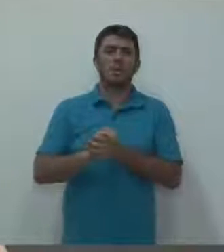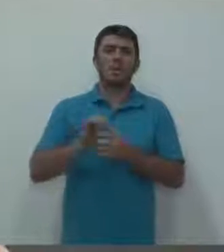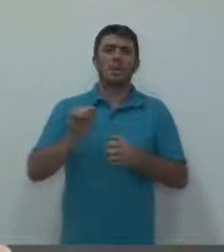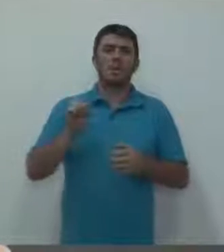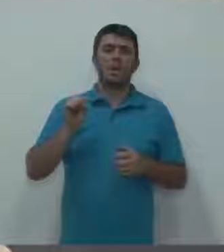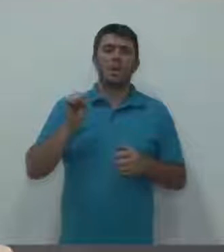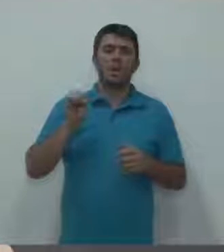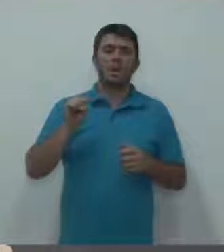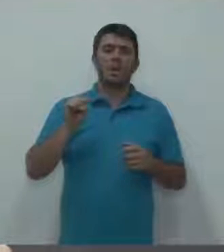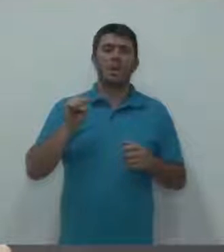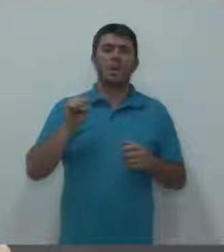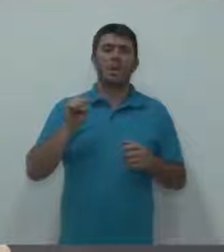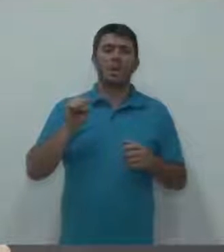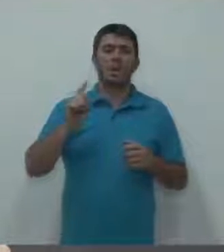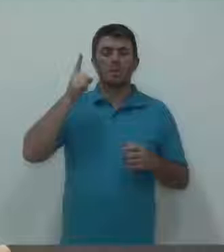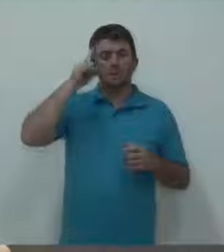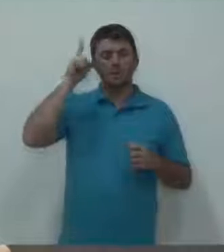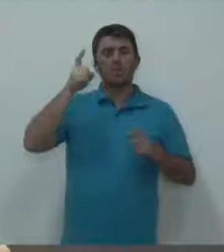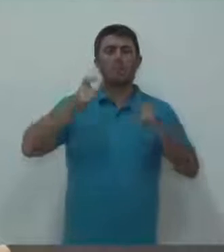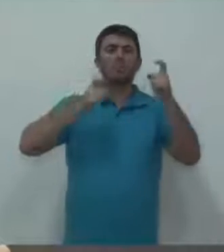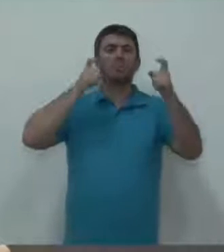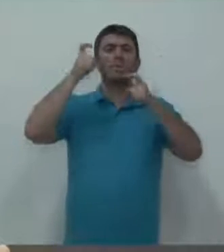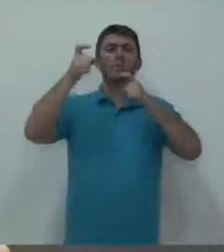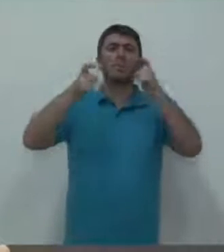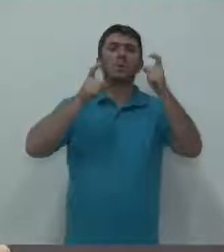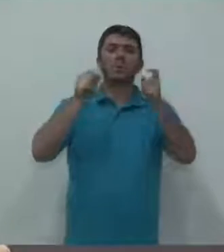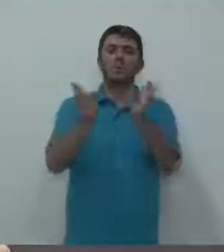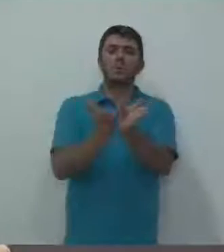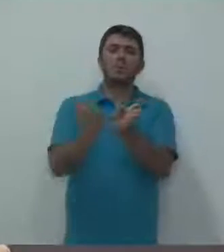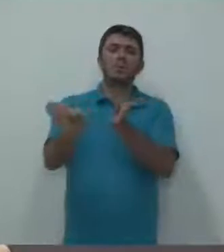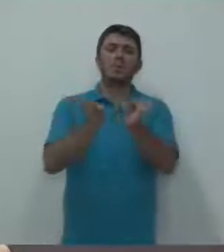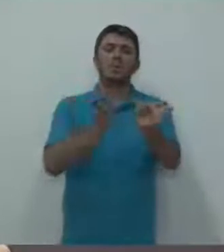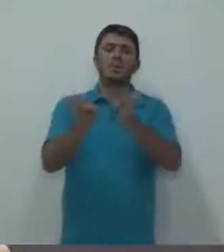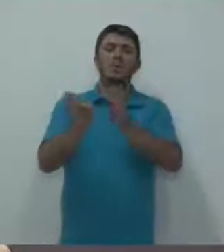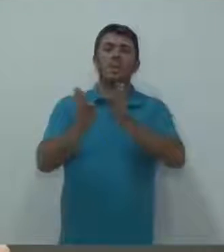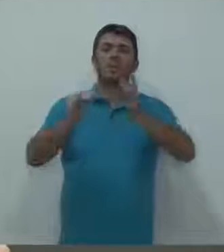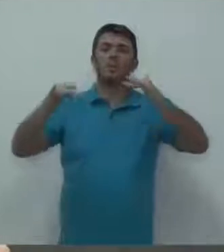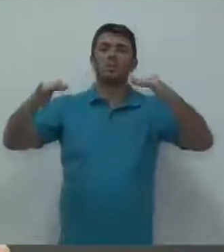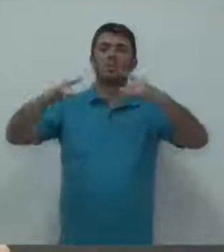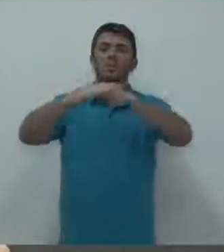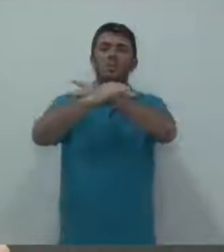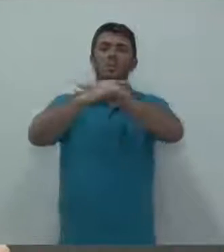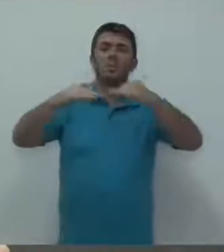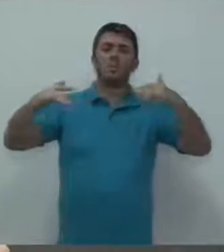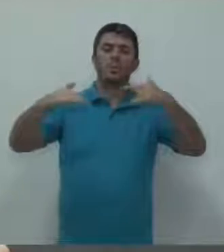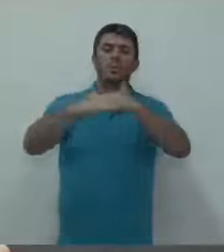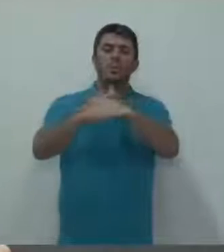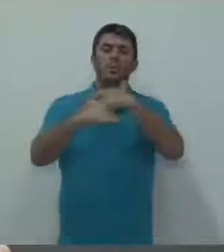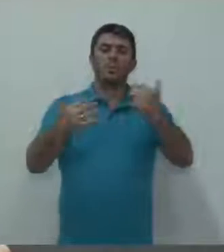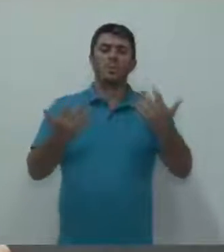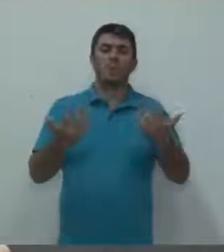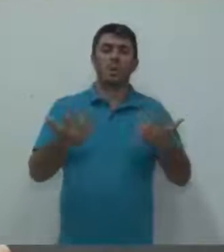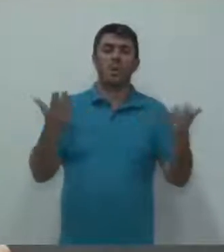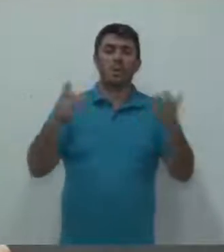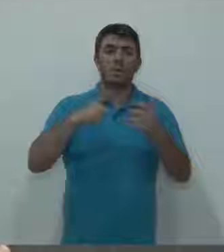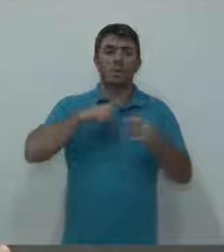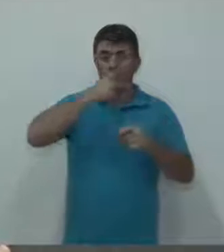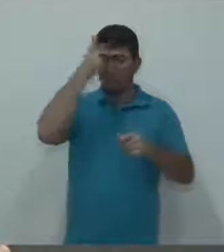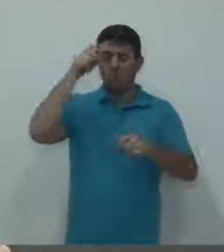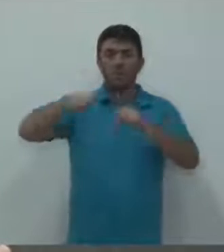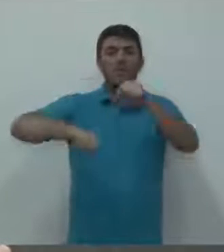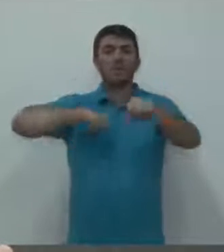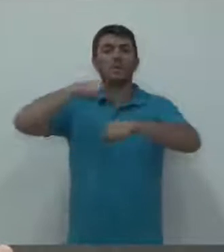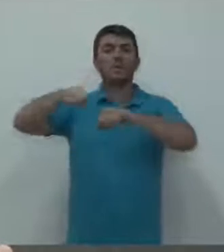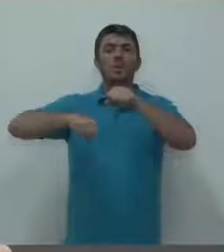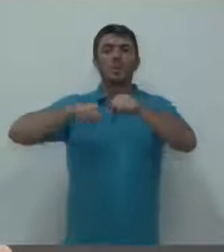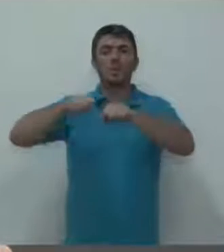preocupação com a mobilidade urbana e construiu-se aquele condomínio. E hoje o povo lá sofre com isso. Nós temos muitos ciclistas que circulam por